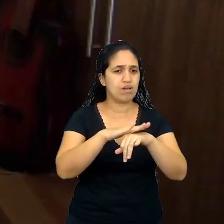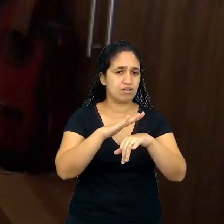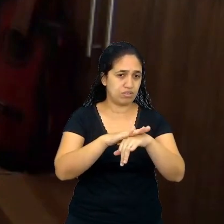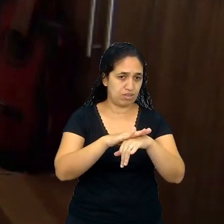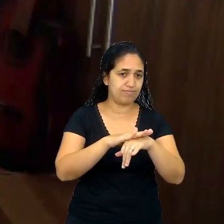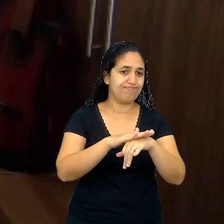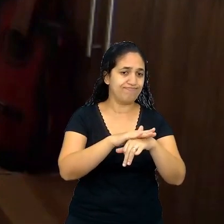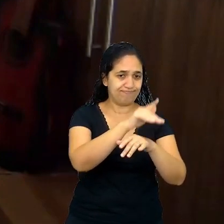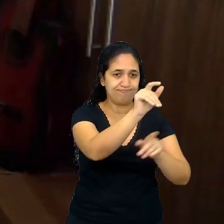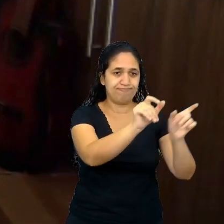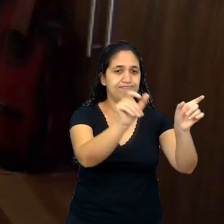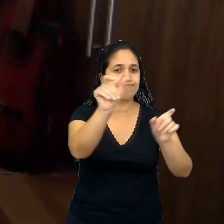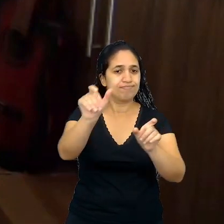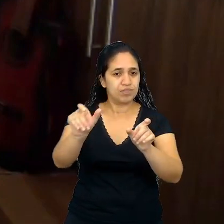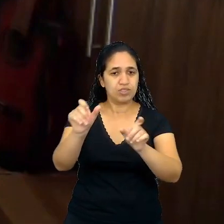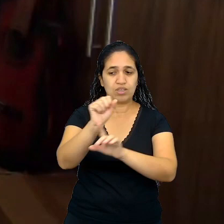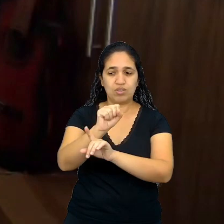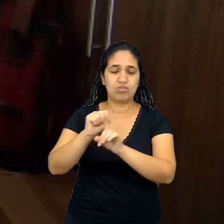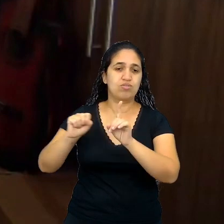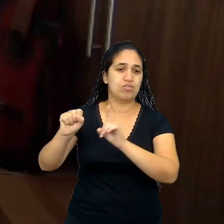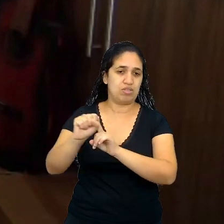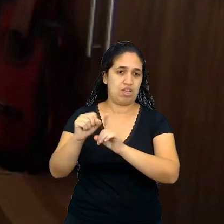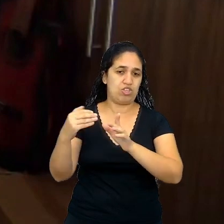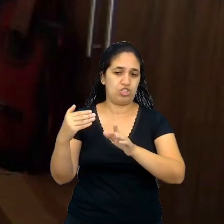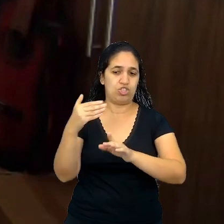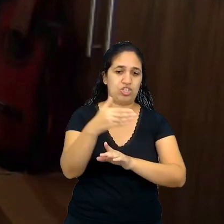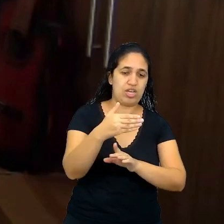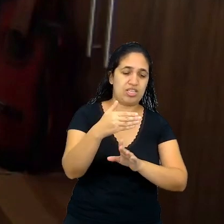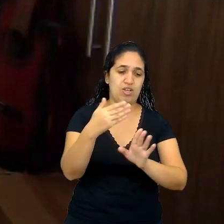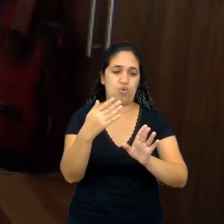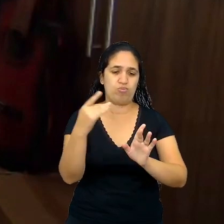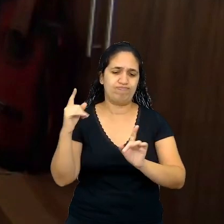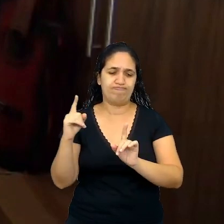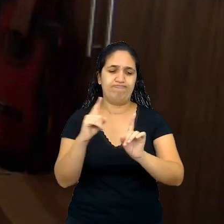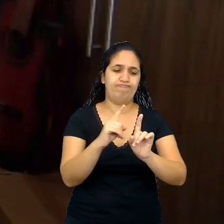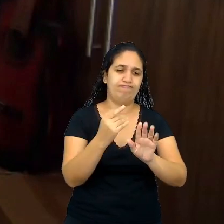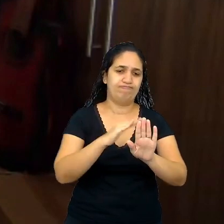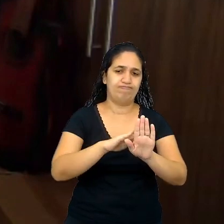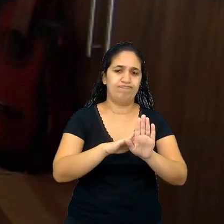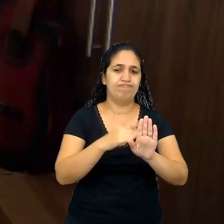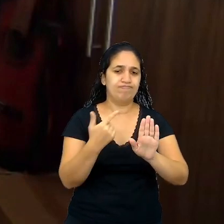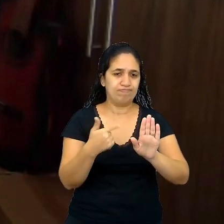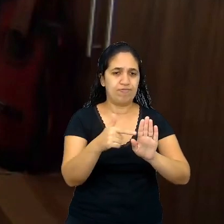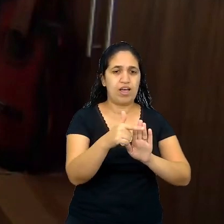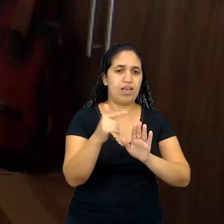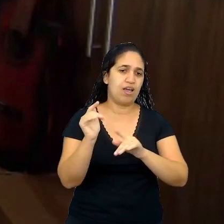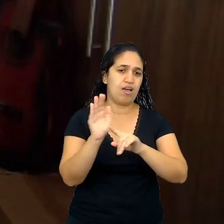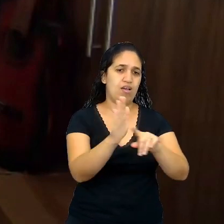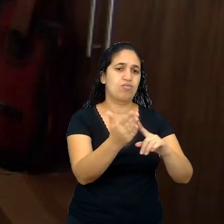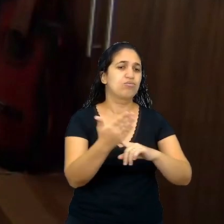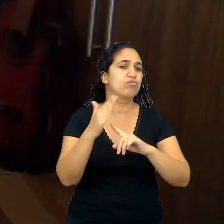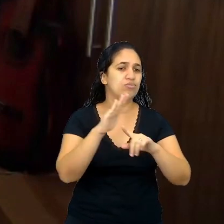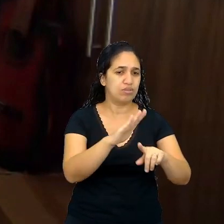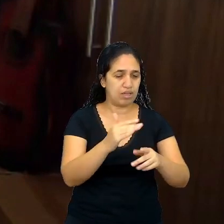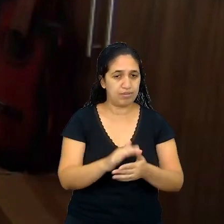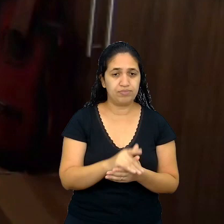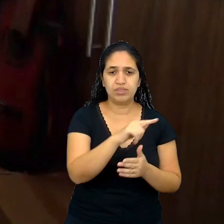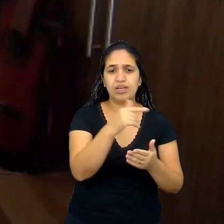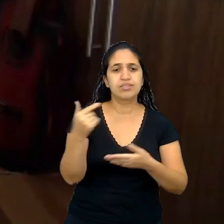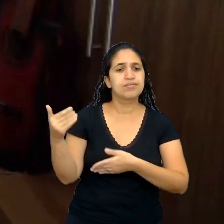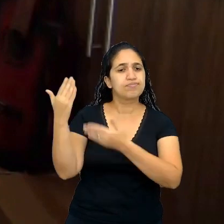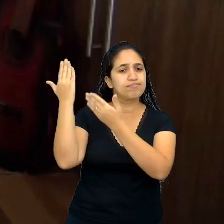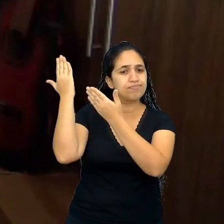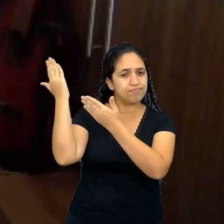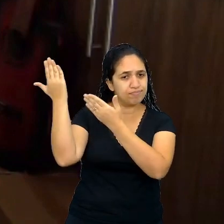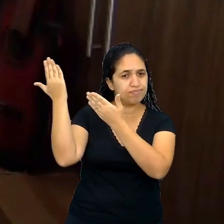outros atores da sociedade que direto ou indiretamente interagem com a gente ali no nosso dia a dia. E essa primeira imagem que